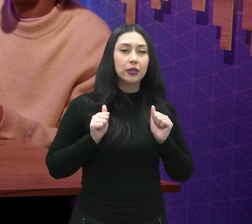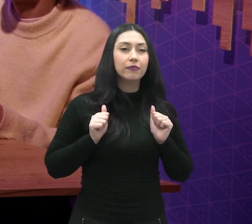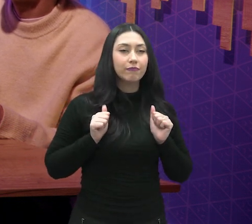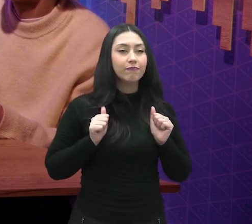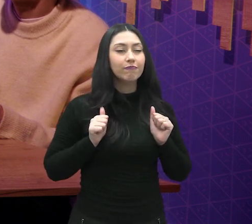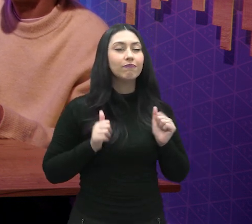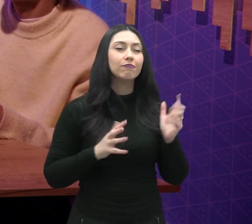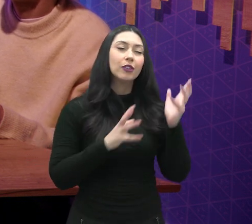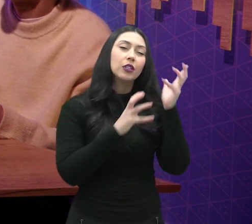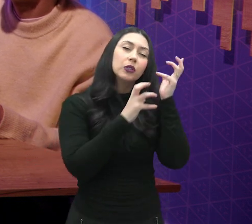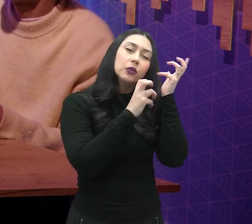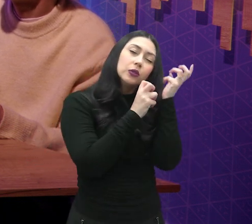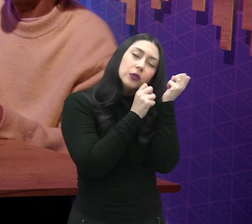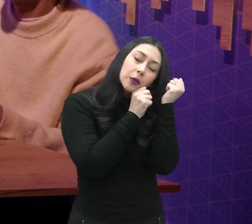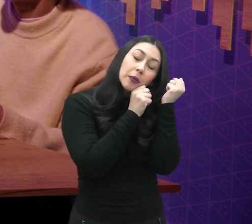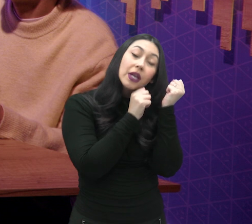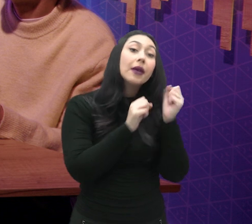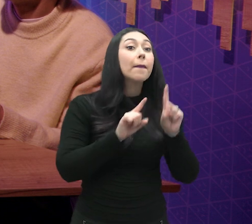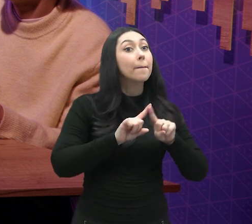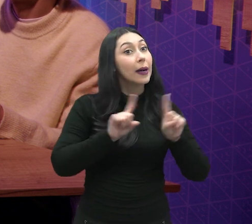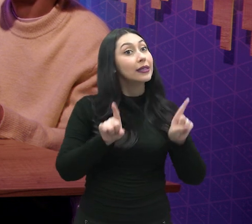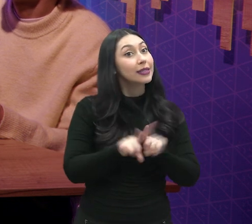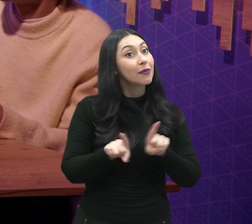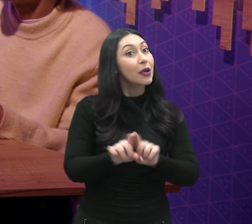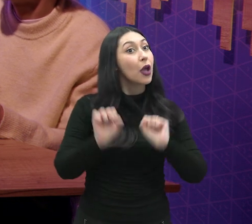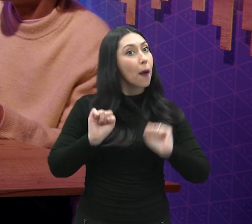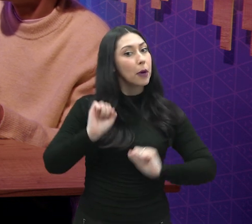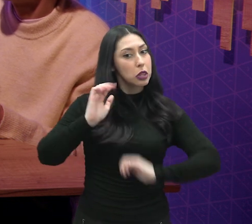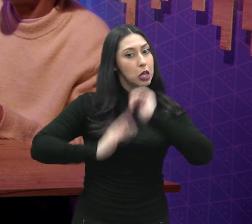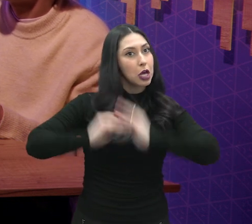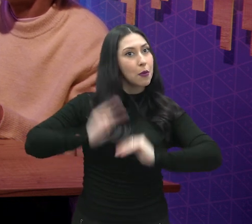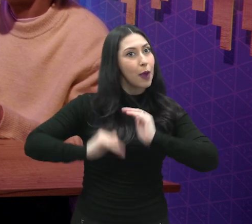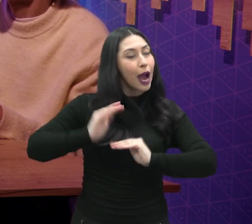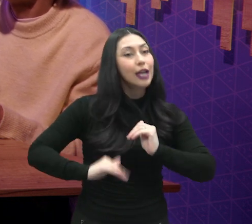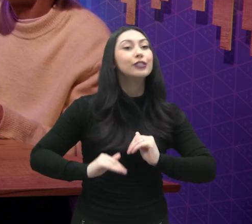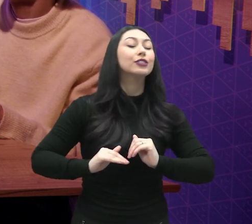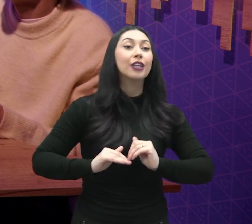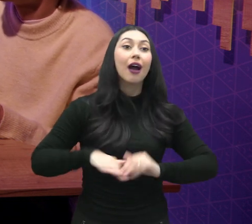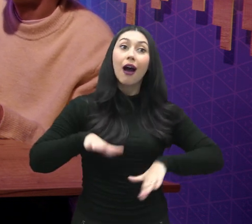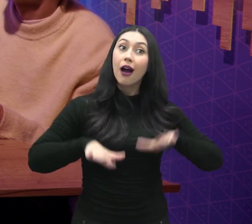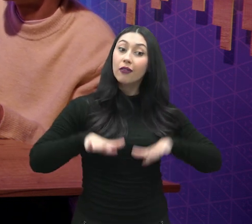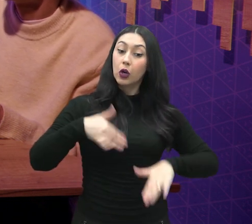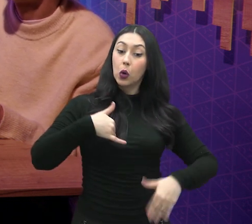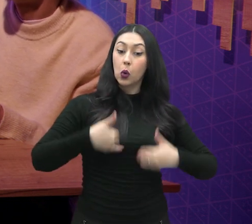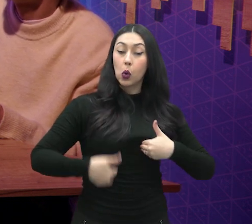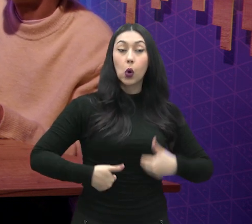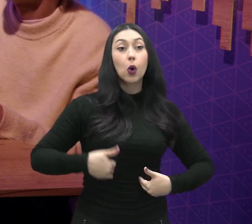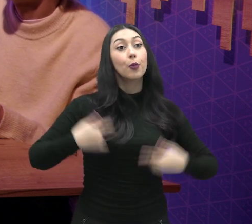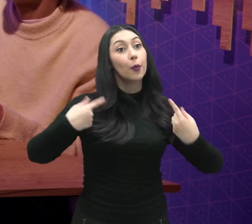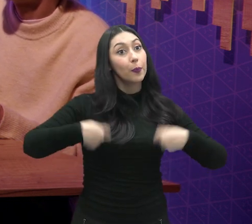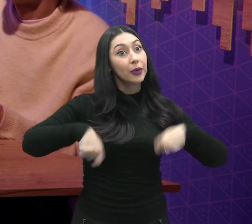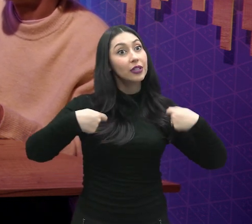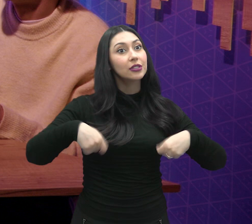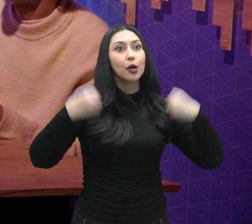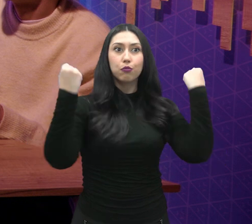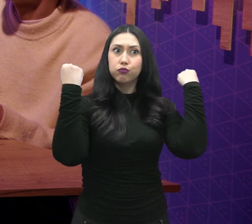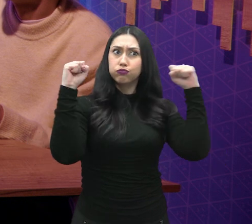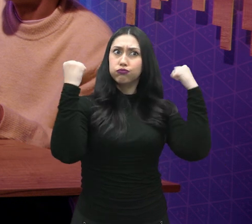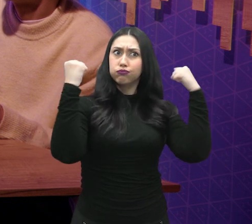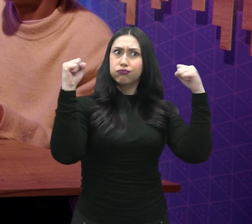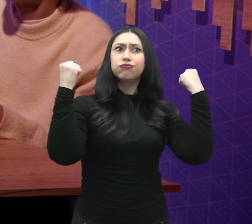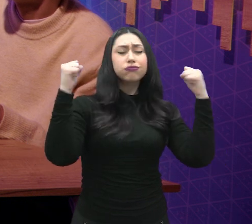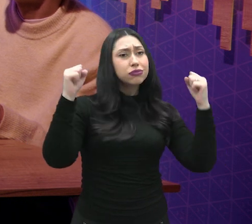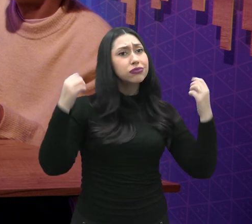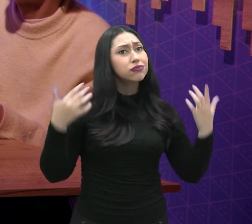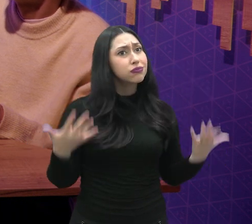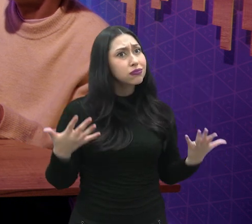você realmente precisa chegar e dormir e descansar, como ativo também. Às vezes o seu descanso físico precisa ser